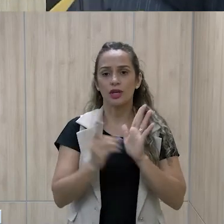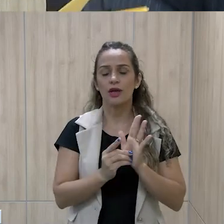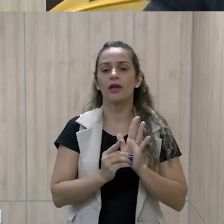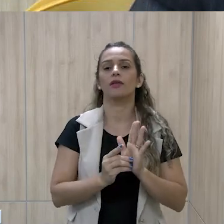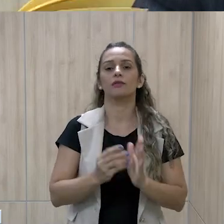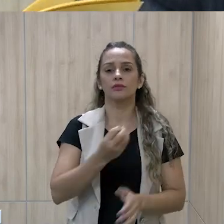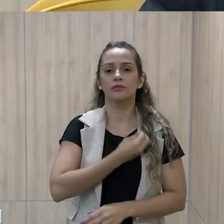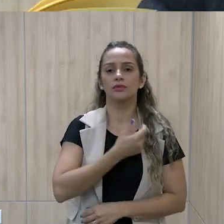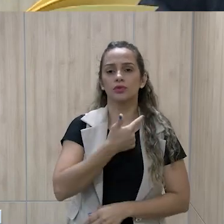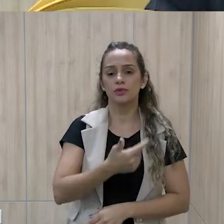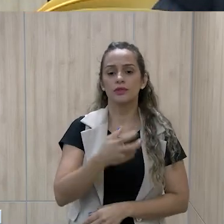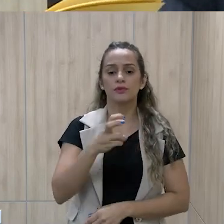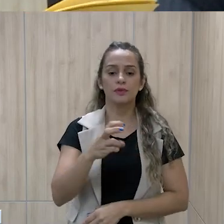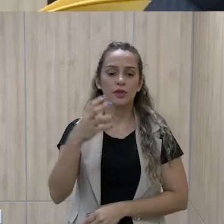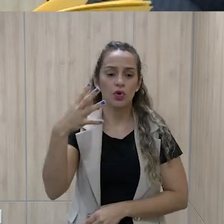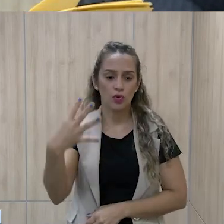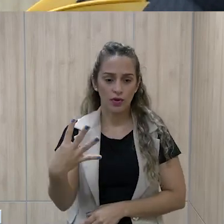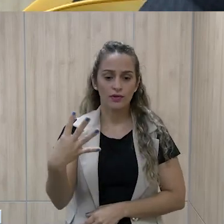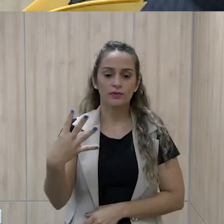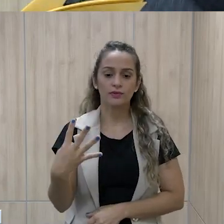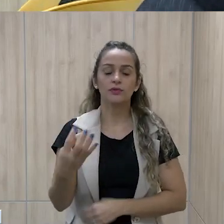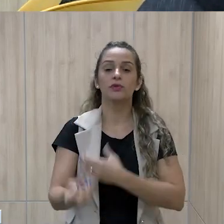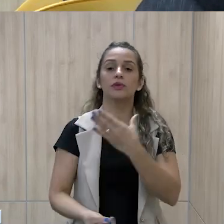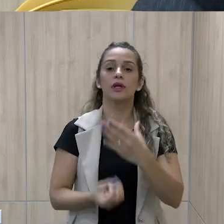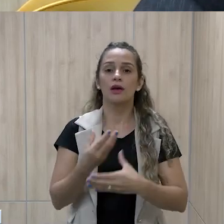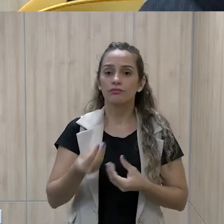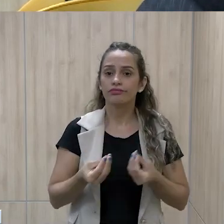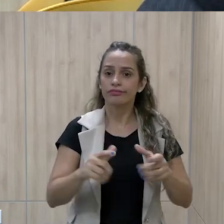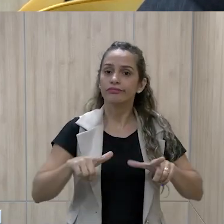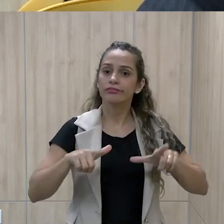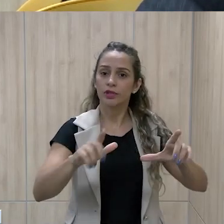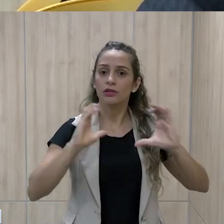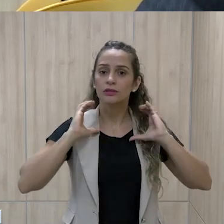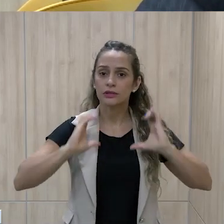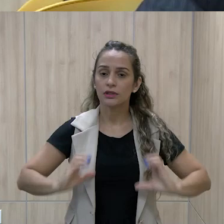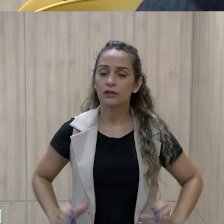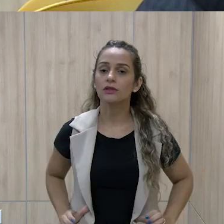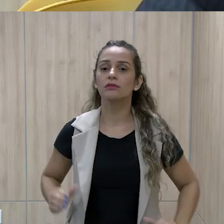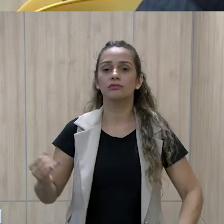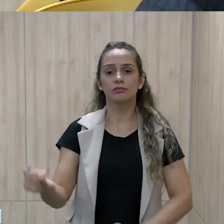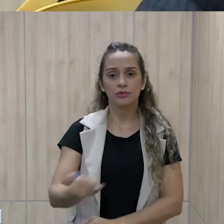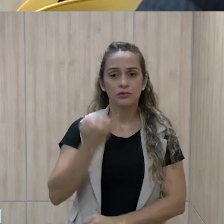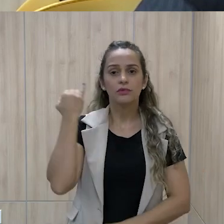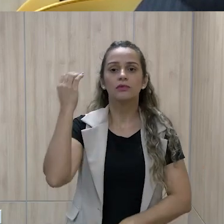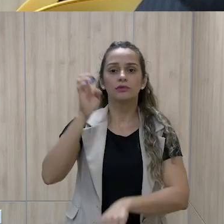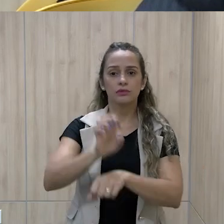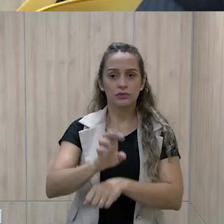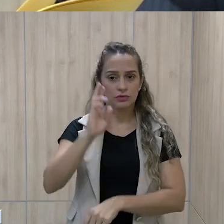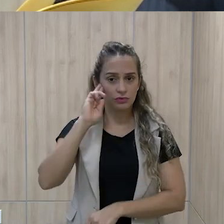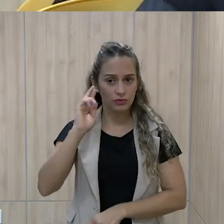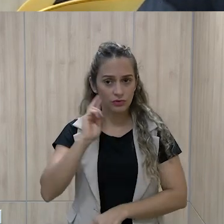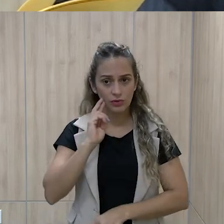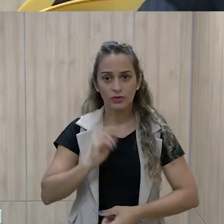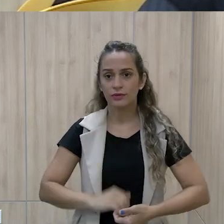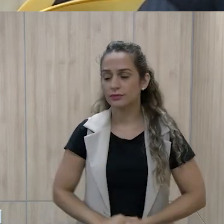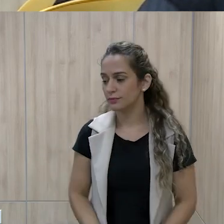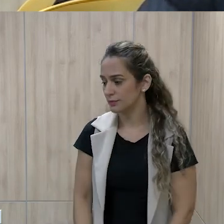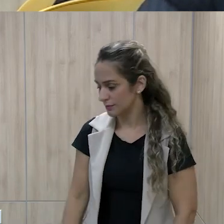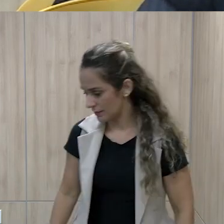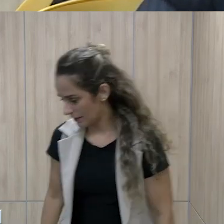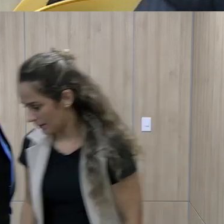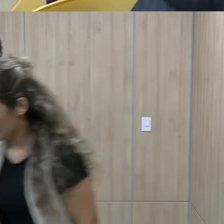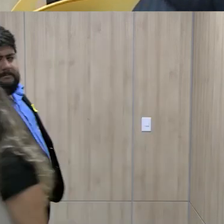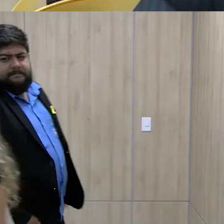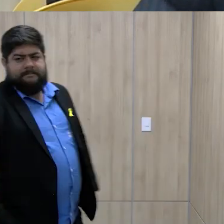projeto decreto legislativo número 254 concede o Título de Cidadão honorário do Estado de